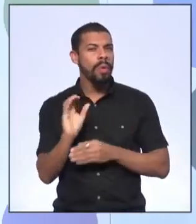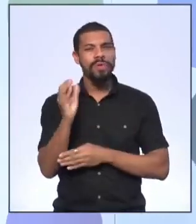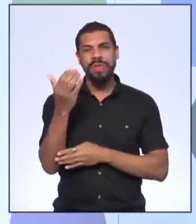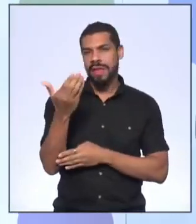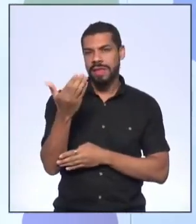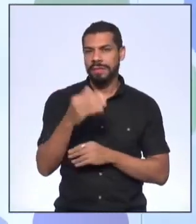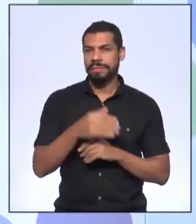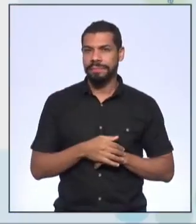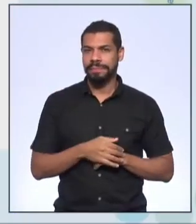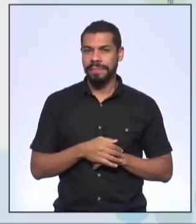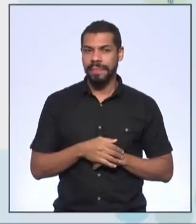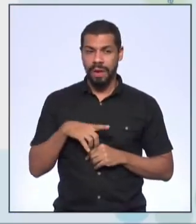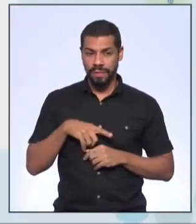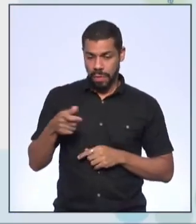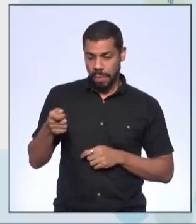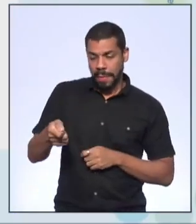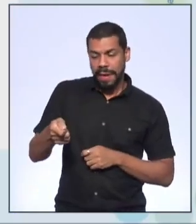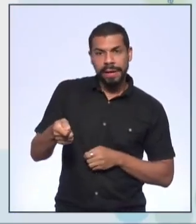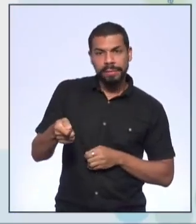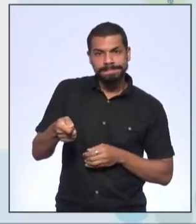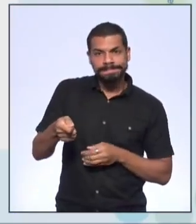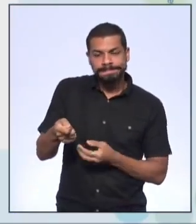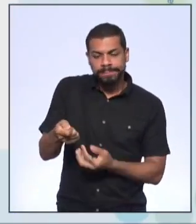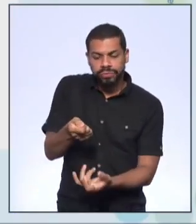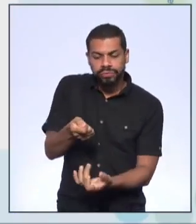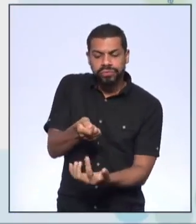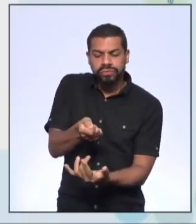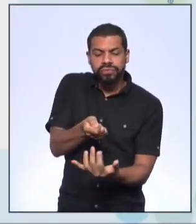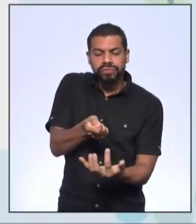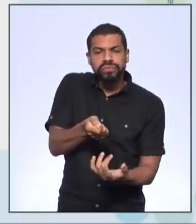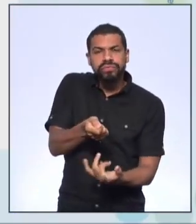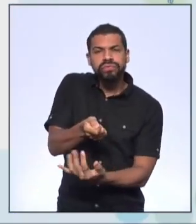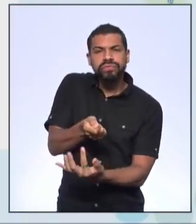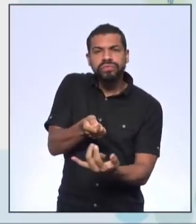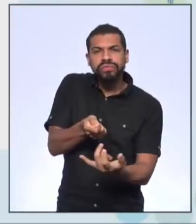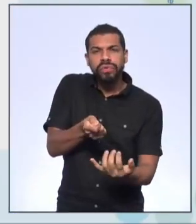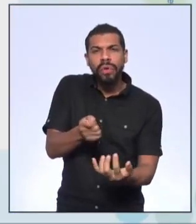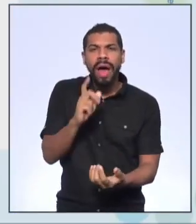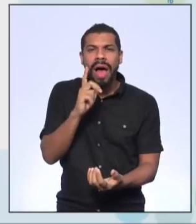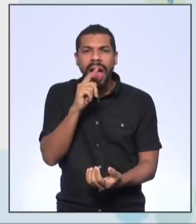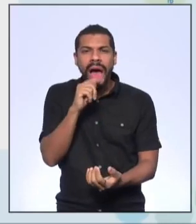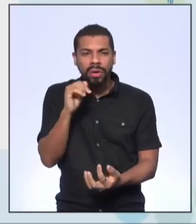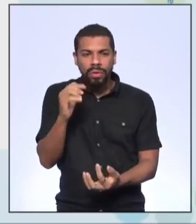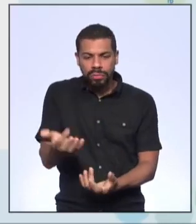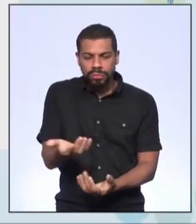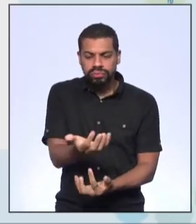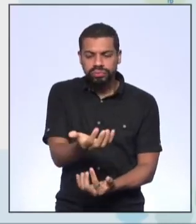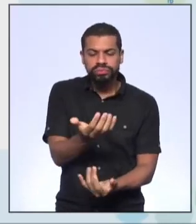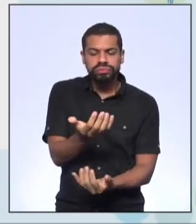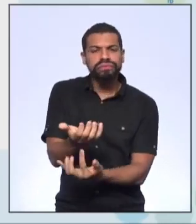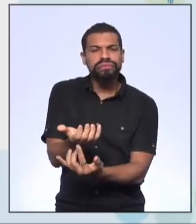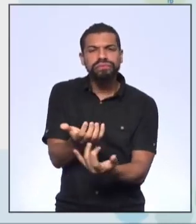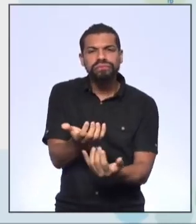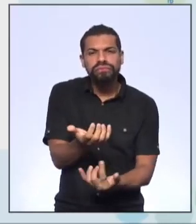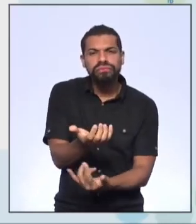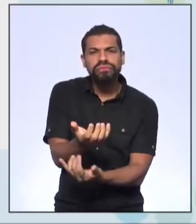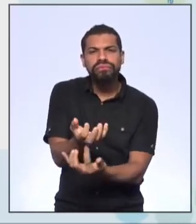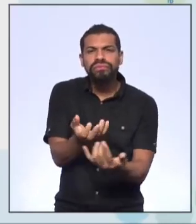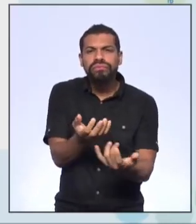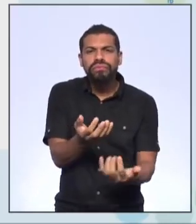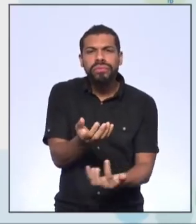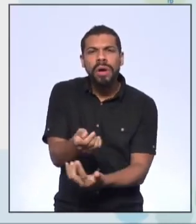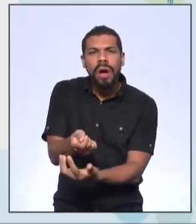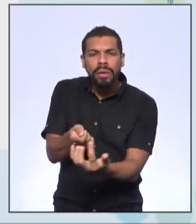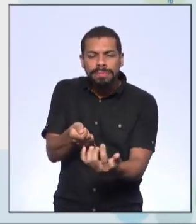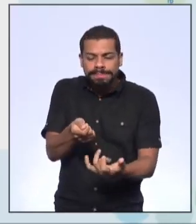põe uma panela no fogo. Põe a panela no fogo lá, começa a aquecer essa água, certo? Então o que acontece? A água começa a aquecer, começa a ter o quê?